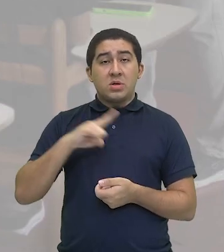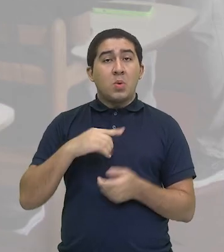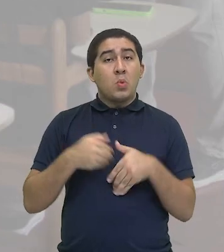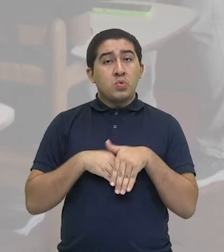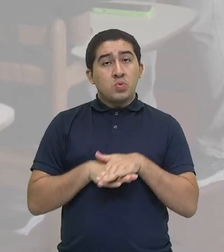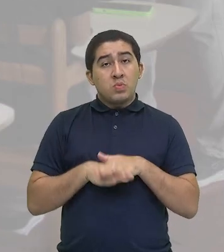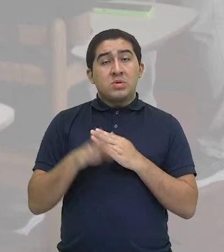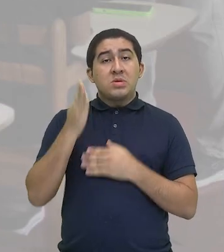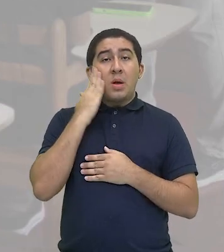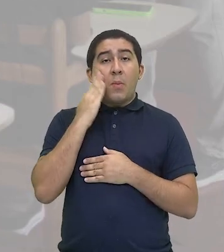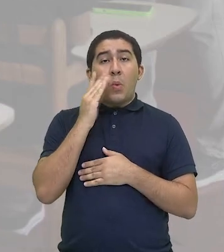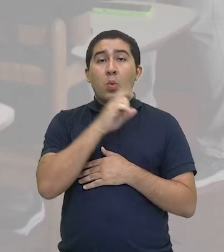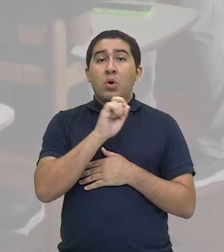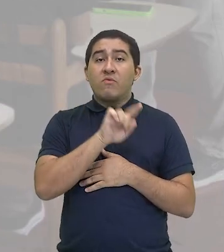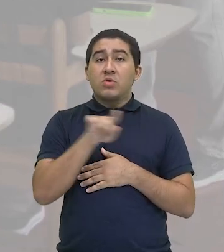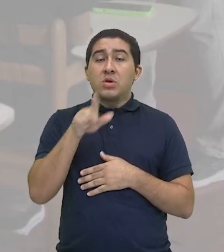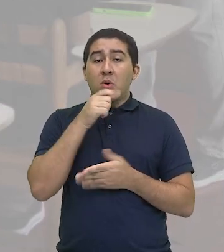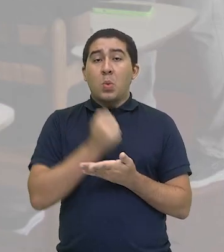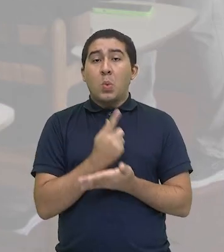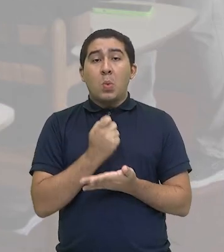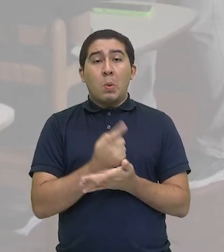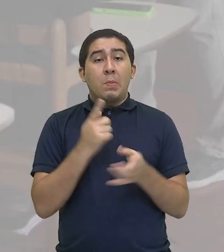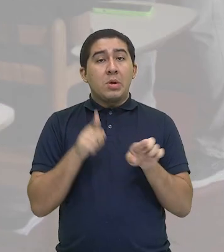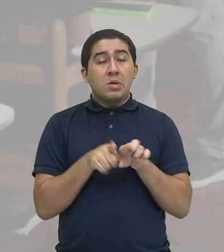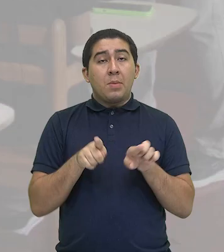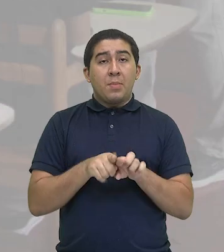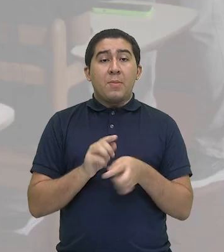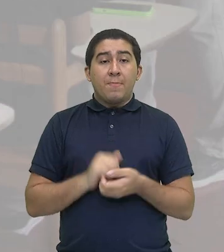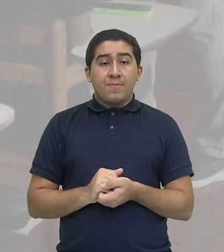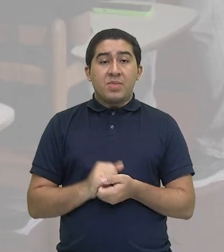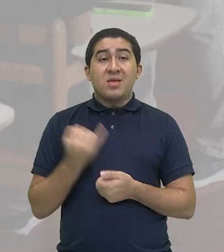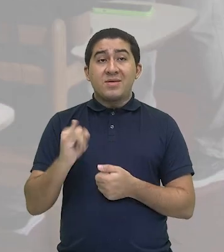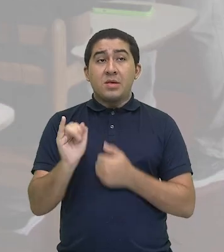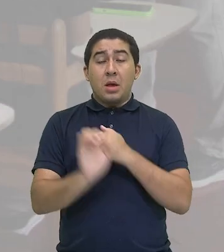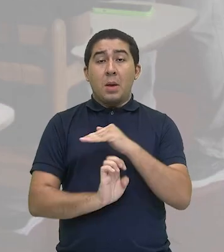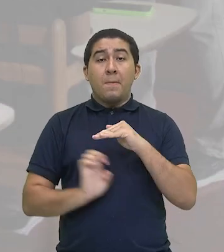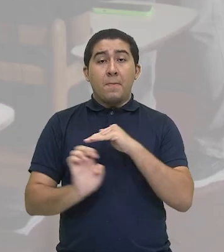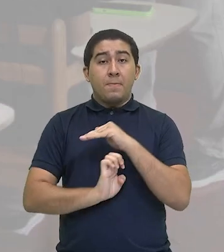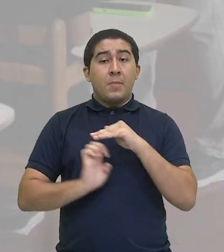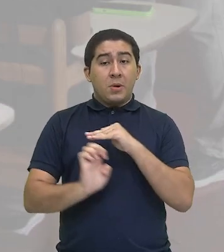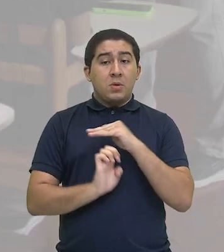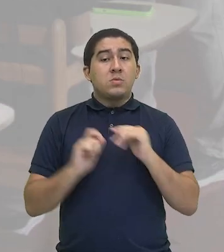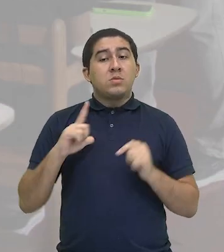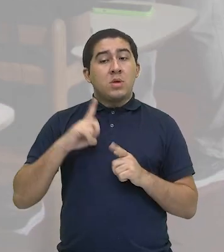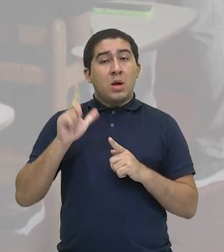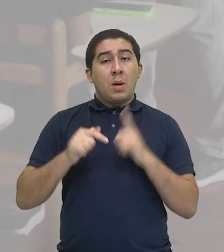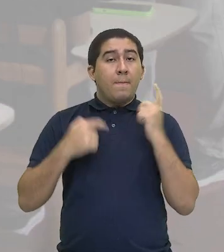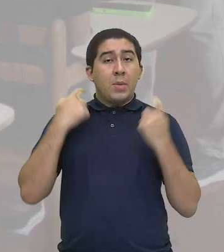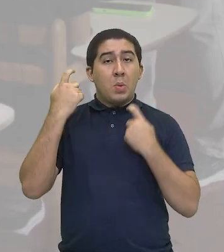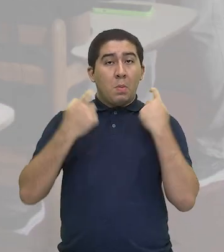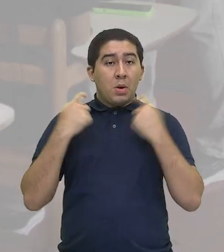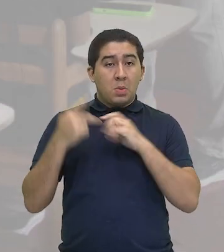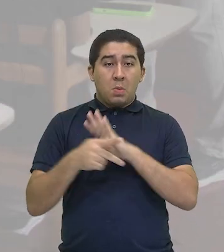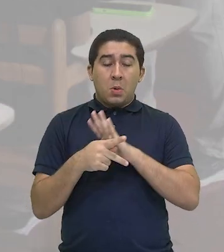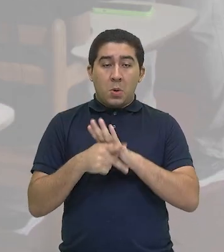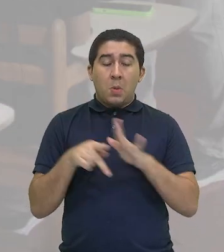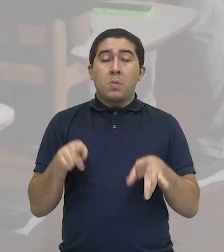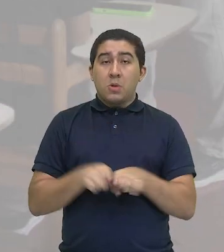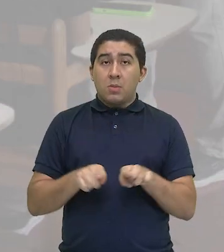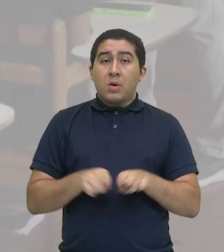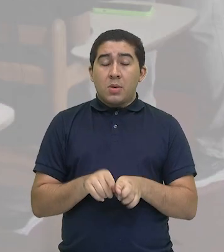de saber o que você está comprando, né? Essa empresa, ela tem essa preocupação,